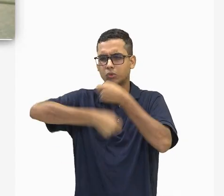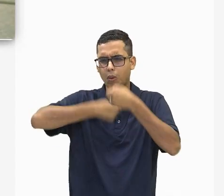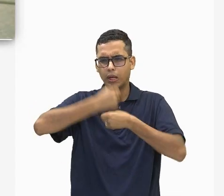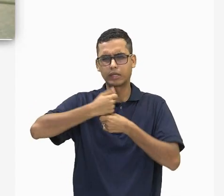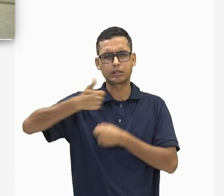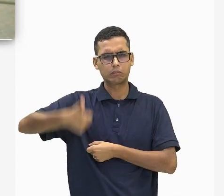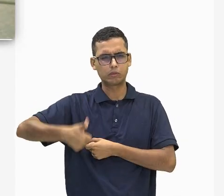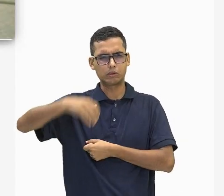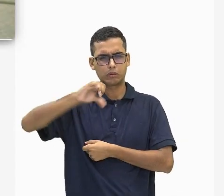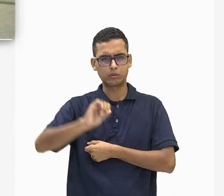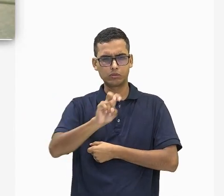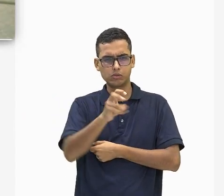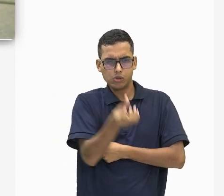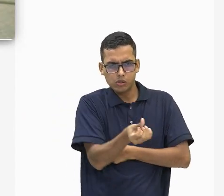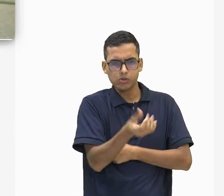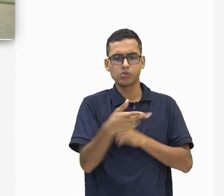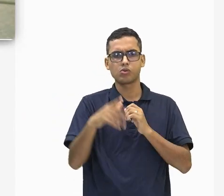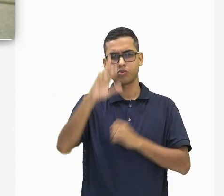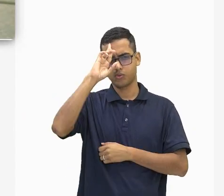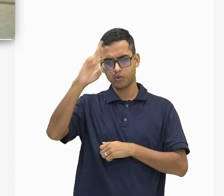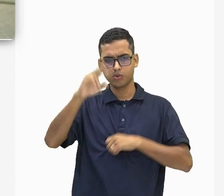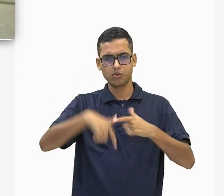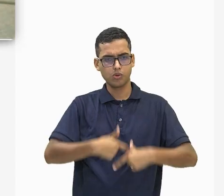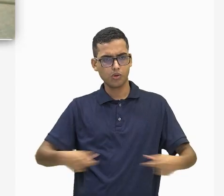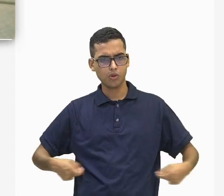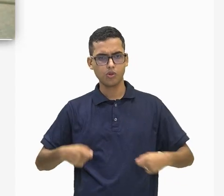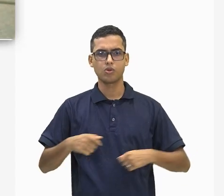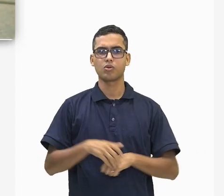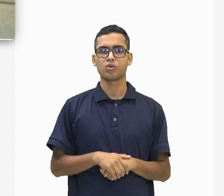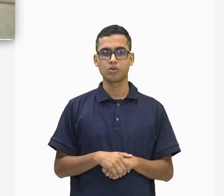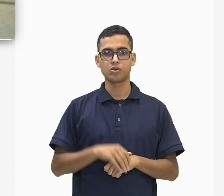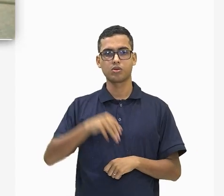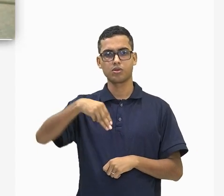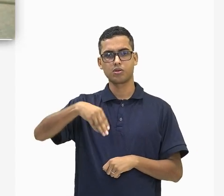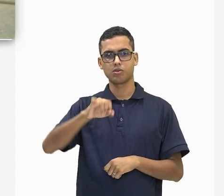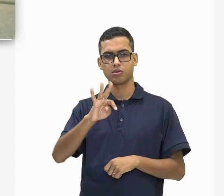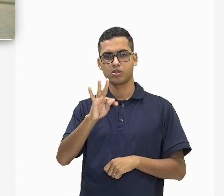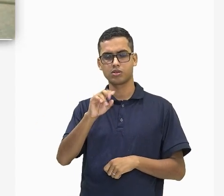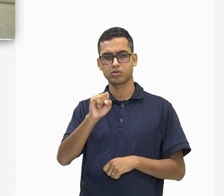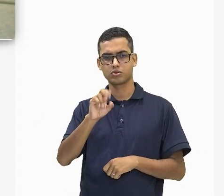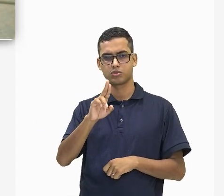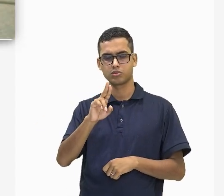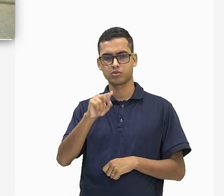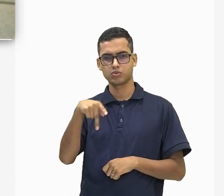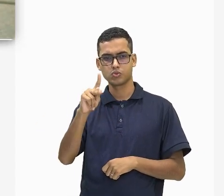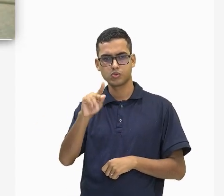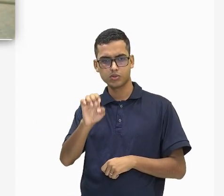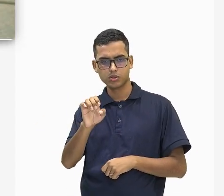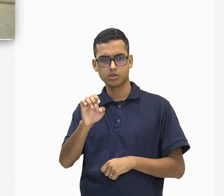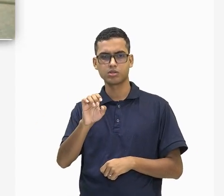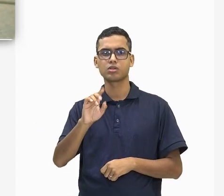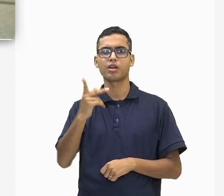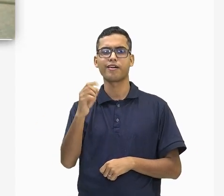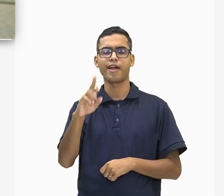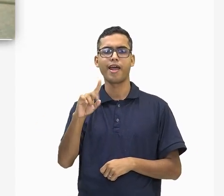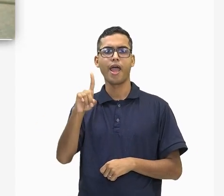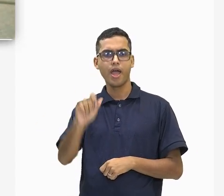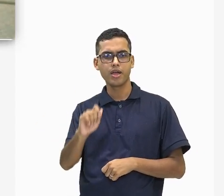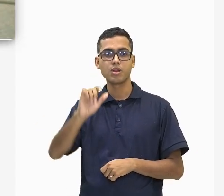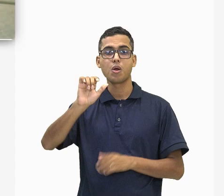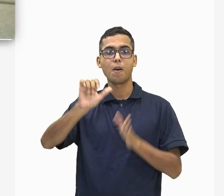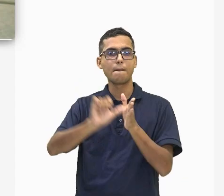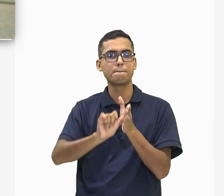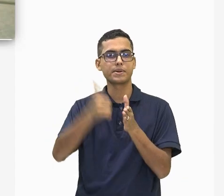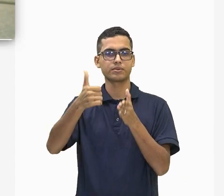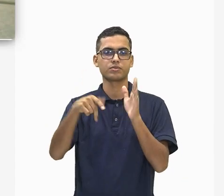1956, né, através do sensei Mitsuki Arada, né, e ele instalou ali o primeiro dojo em